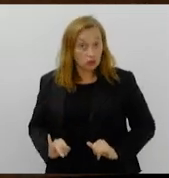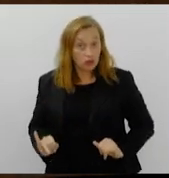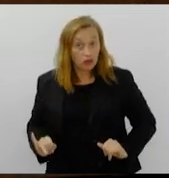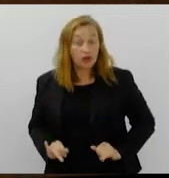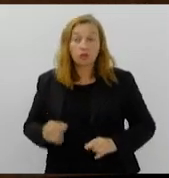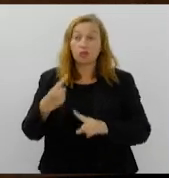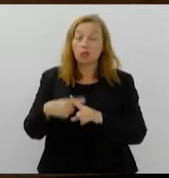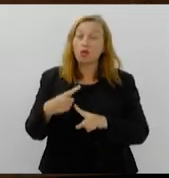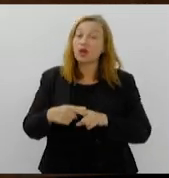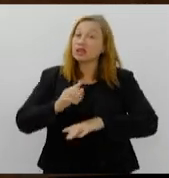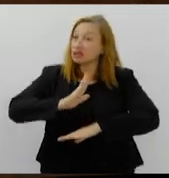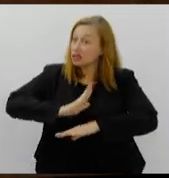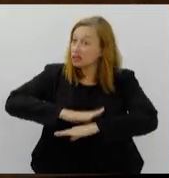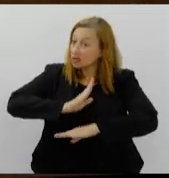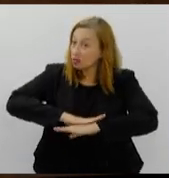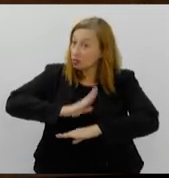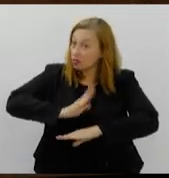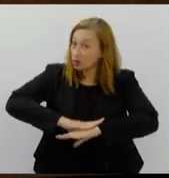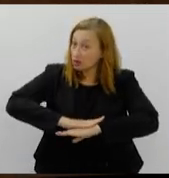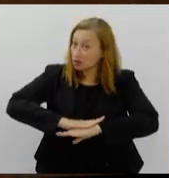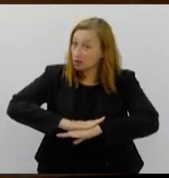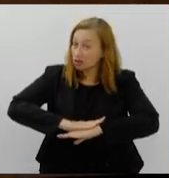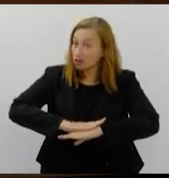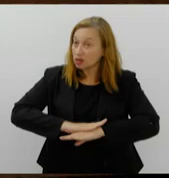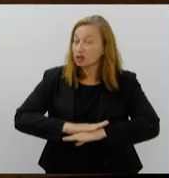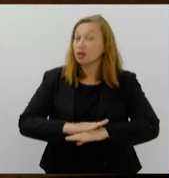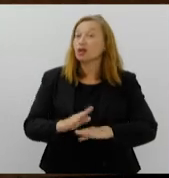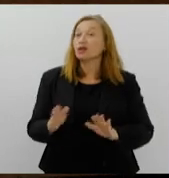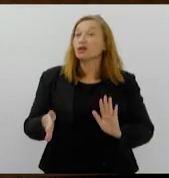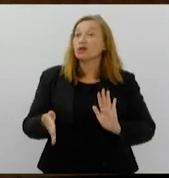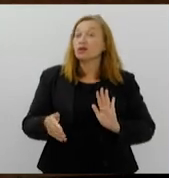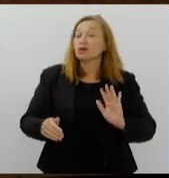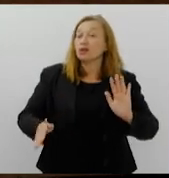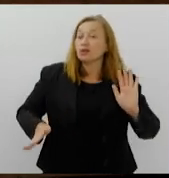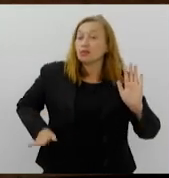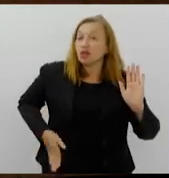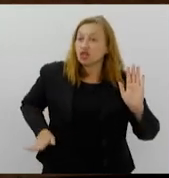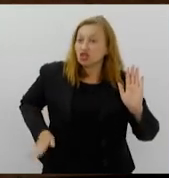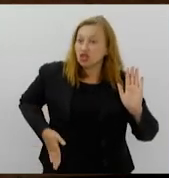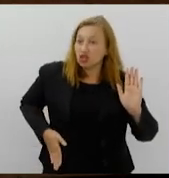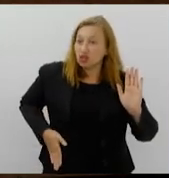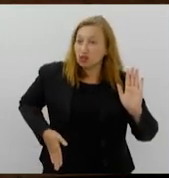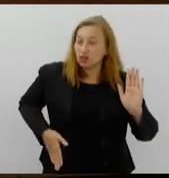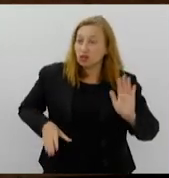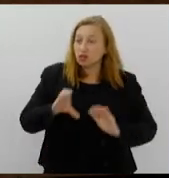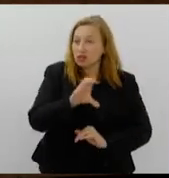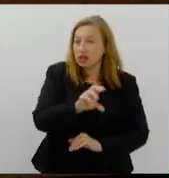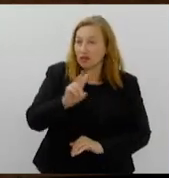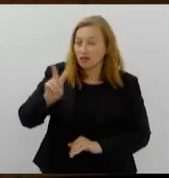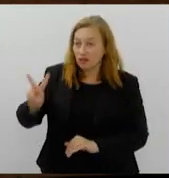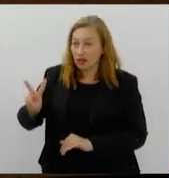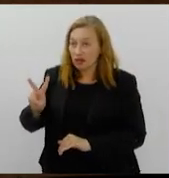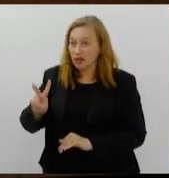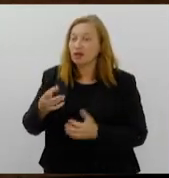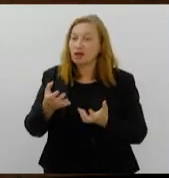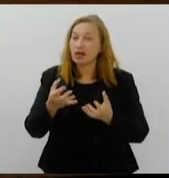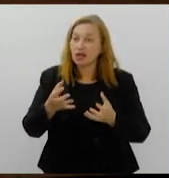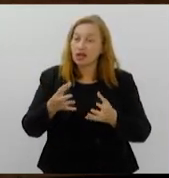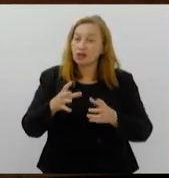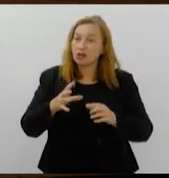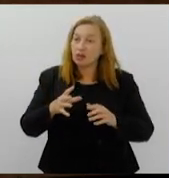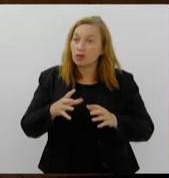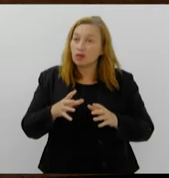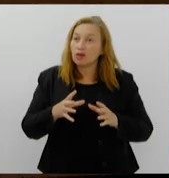porque neste exato momento, traficantes do Comando Vermelho estão tentando tomar o Jardim Bangu,